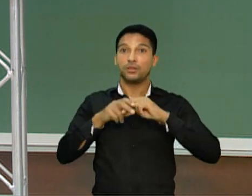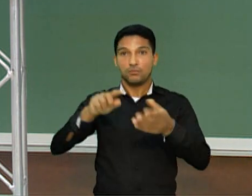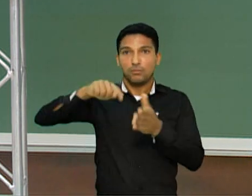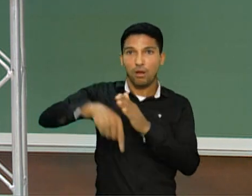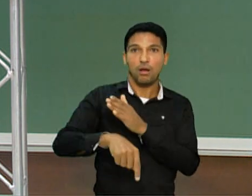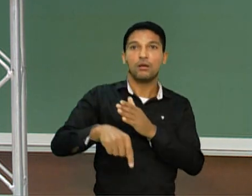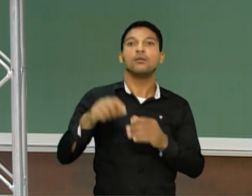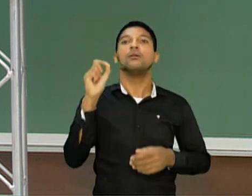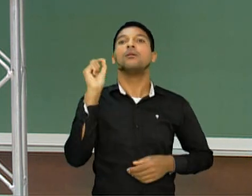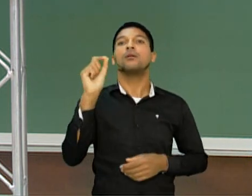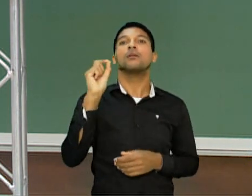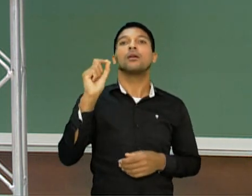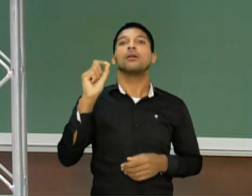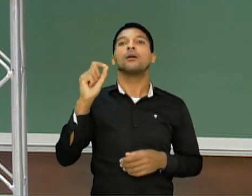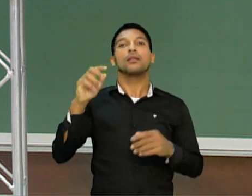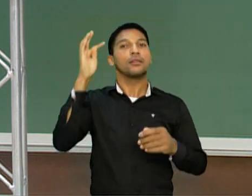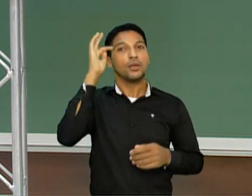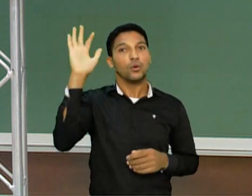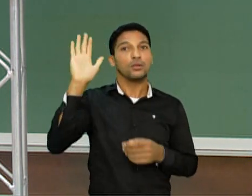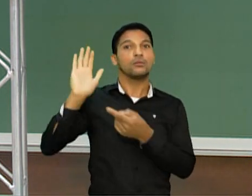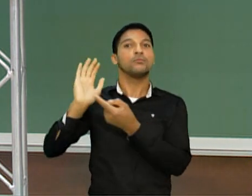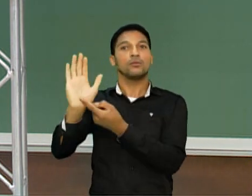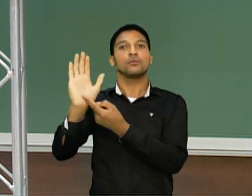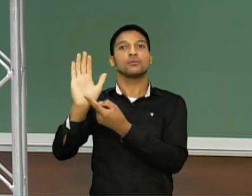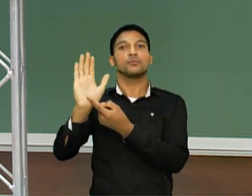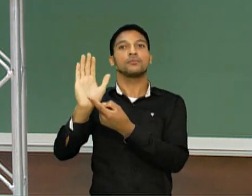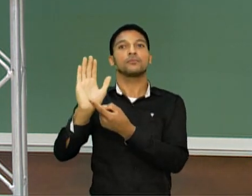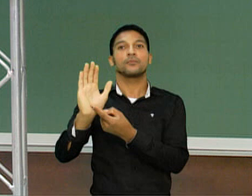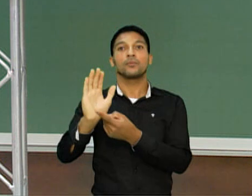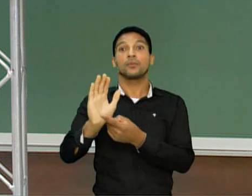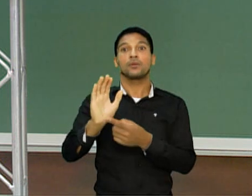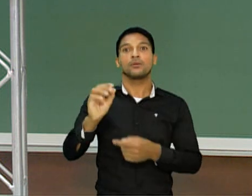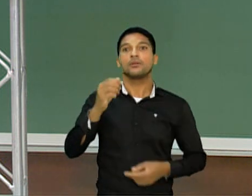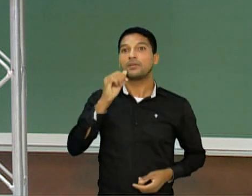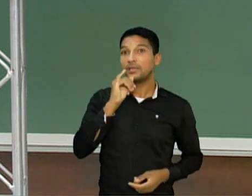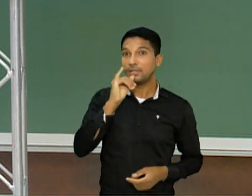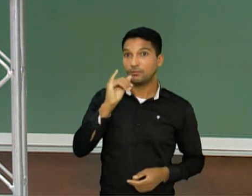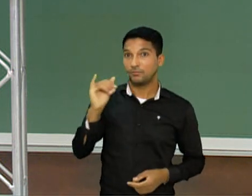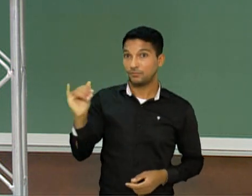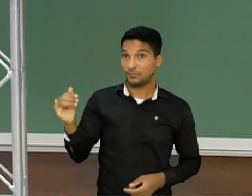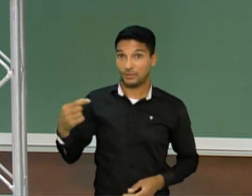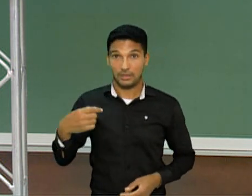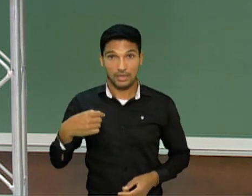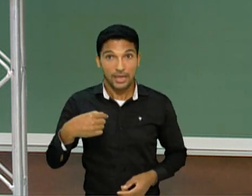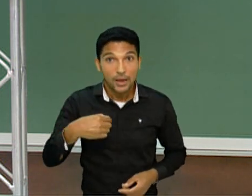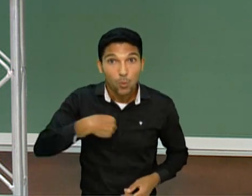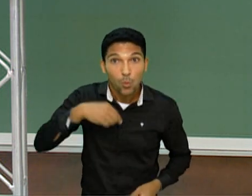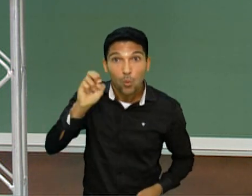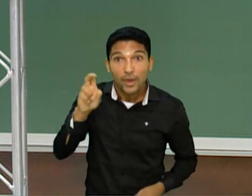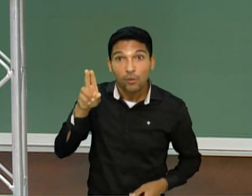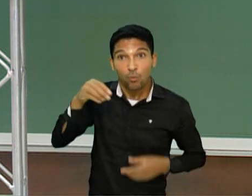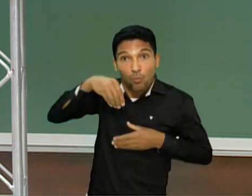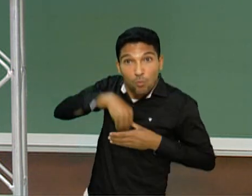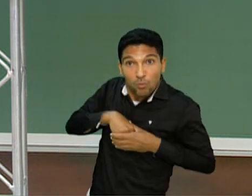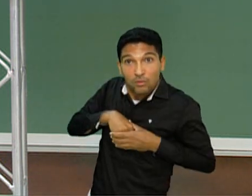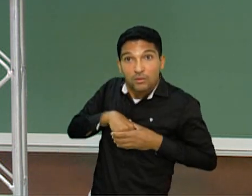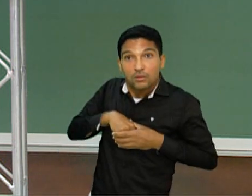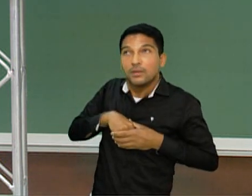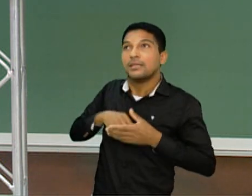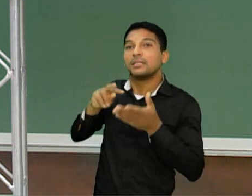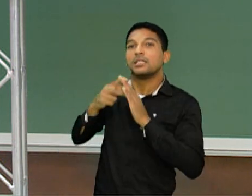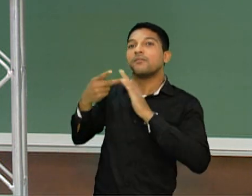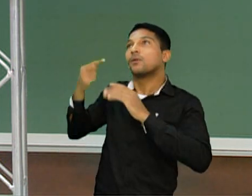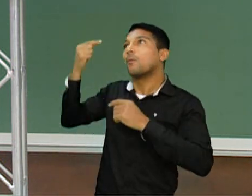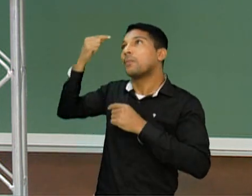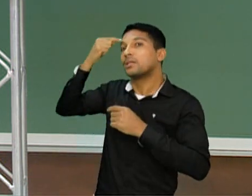garantir todo o resto desse processo. Eu sou o pensamento. O pensamento garante a minha